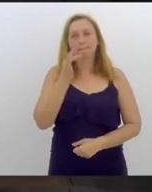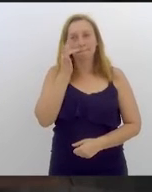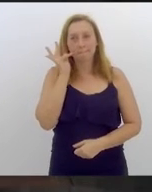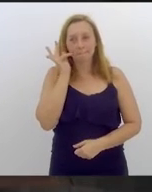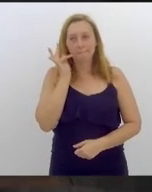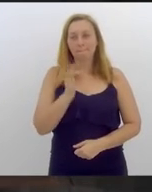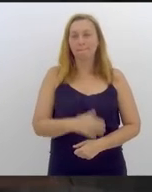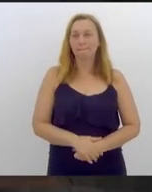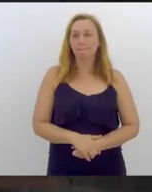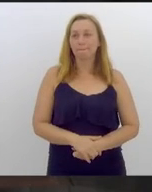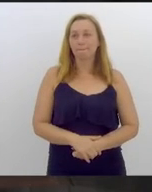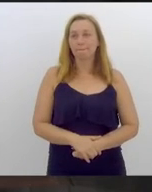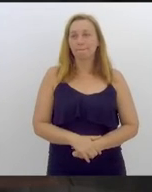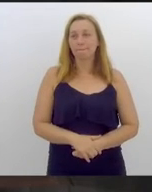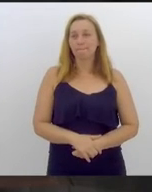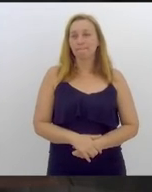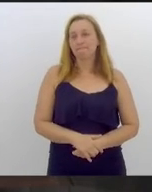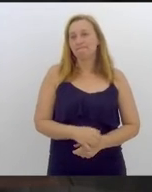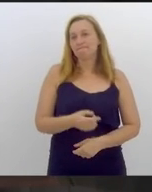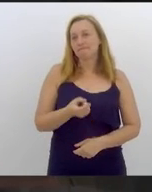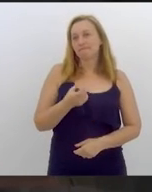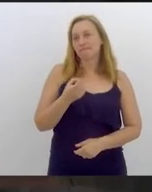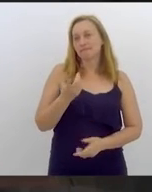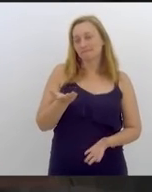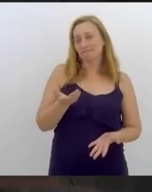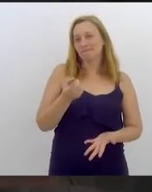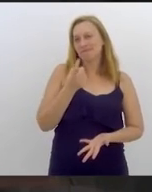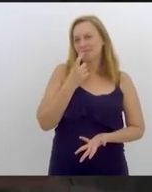serafini nós estamos praticamente as vésperas